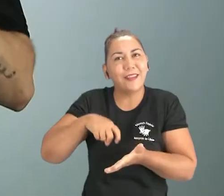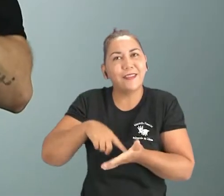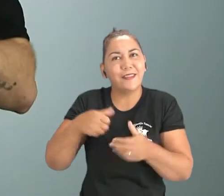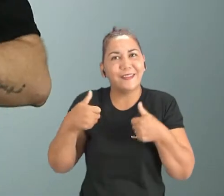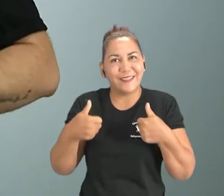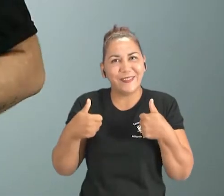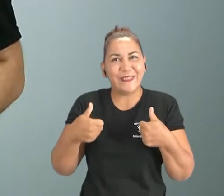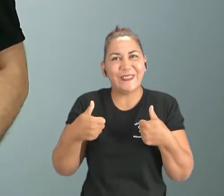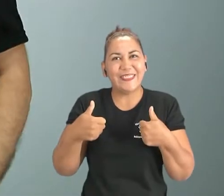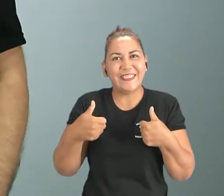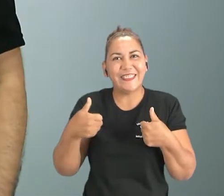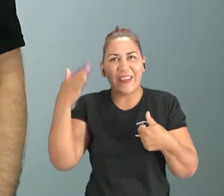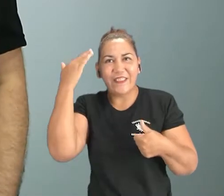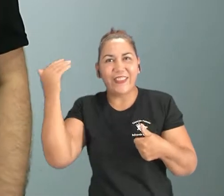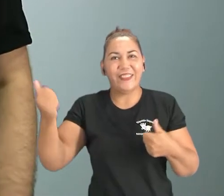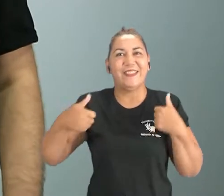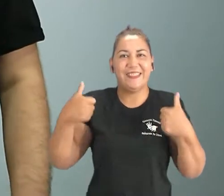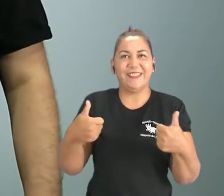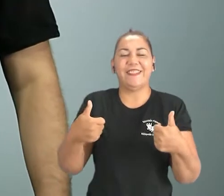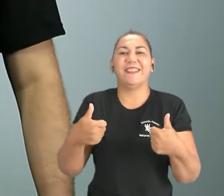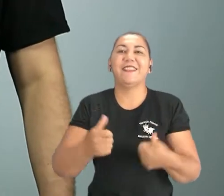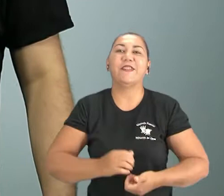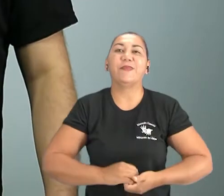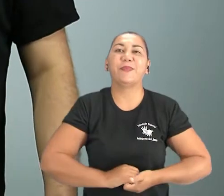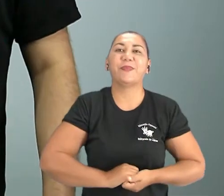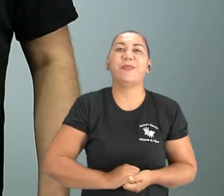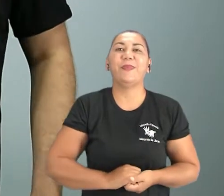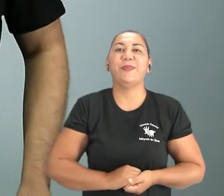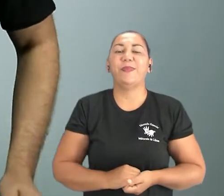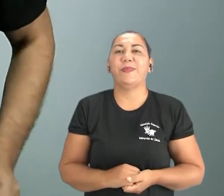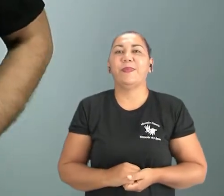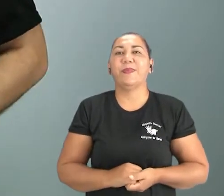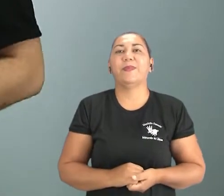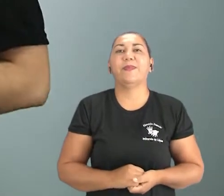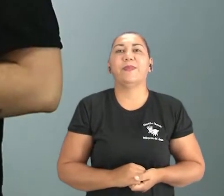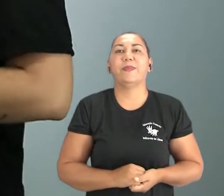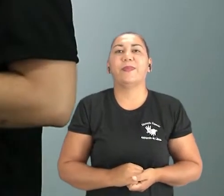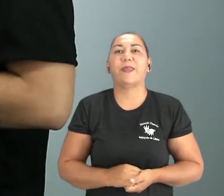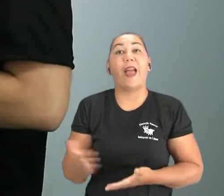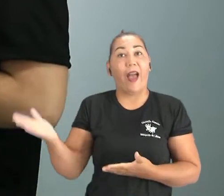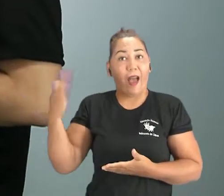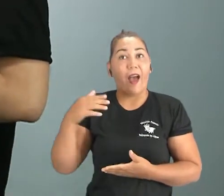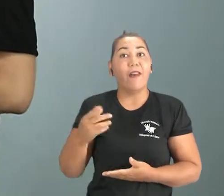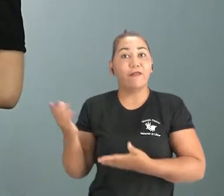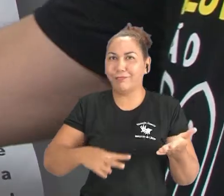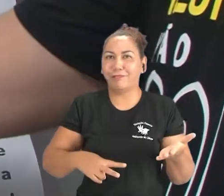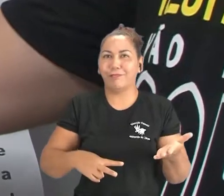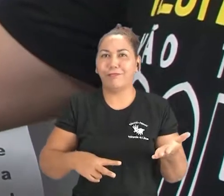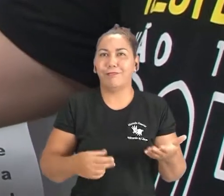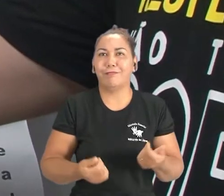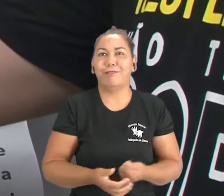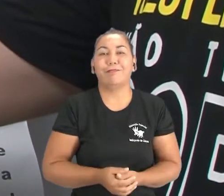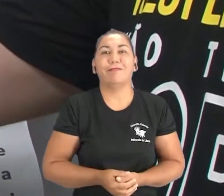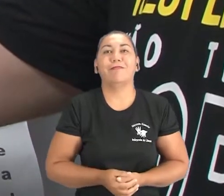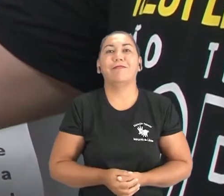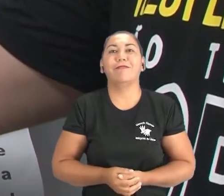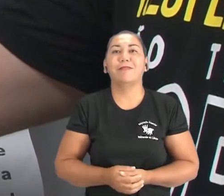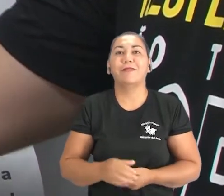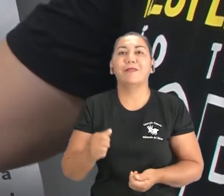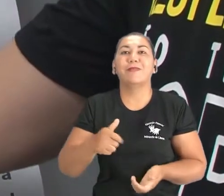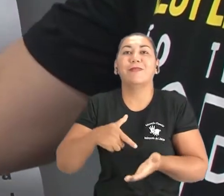personagem que é tão famoso tudo bem e ainda acompanhar aqui comigo ali pula ó